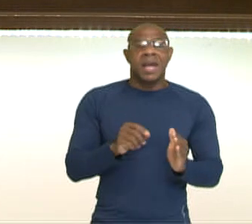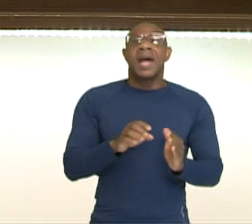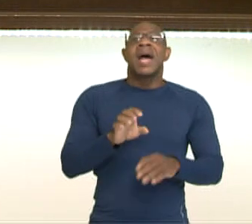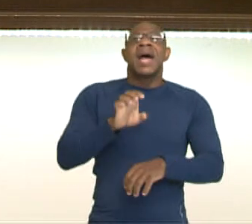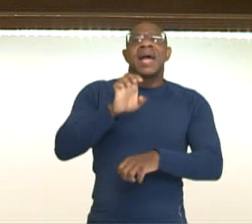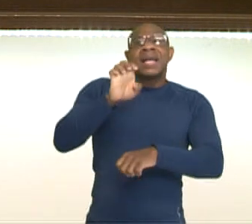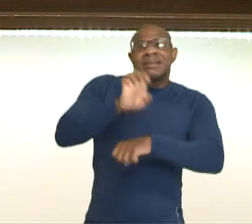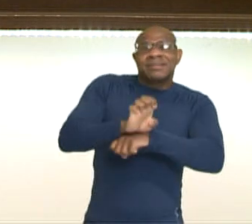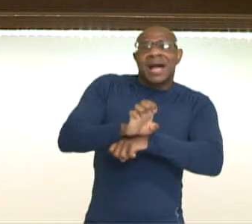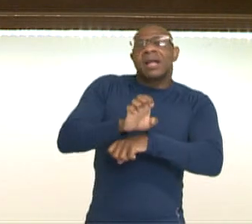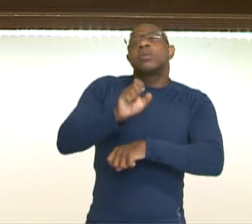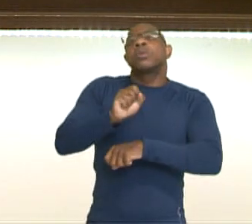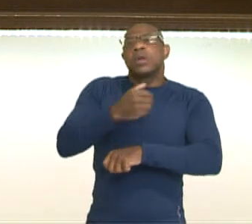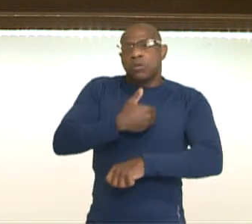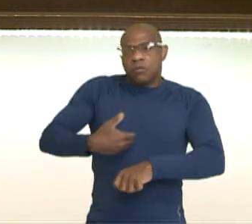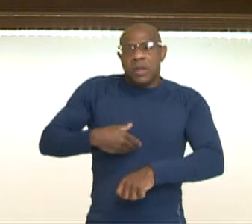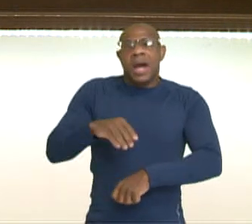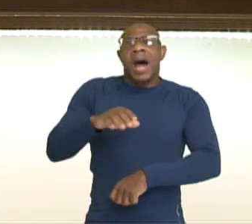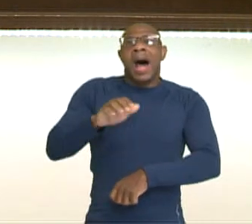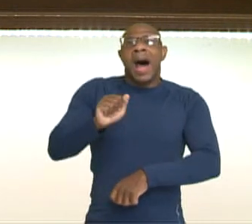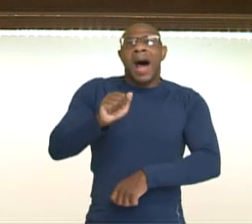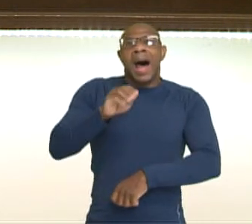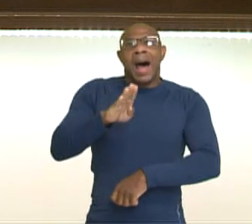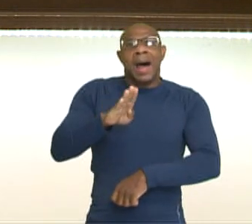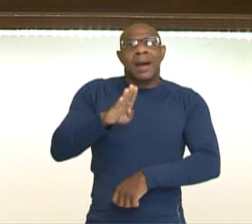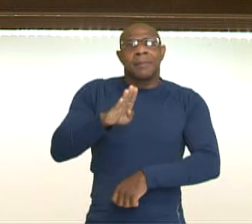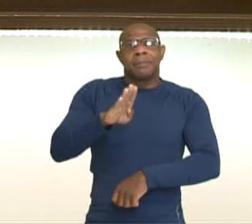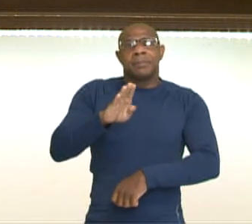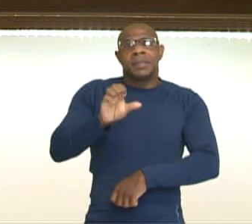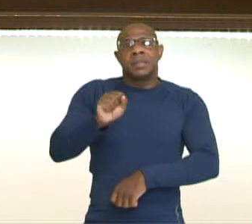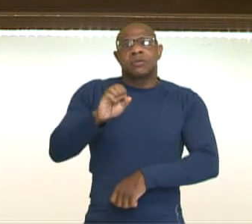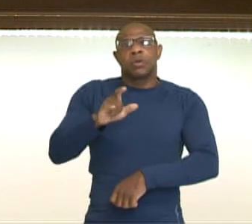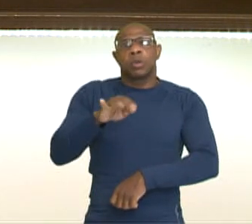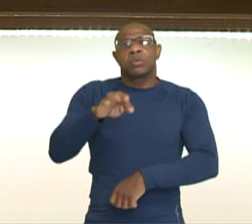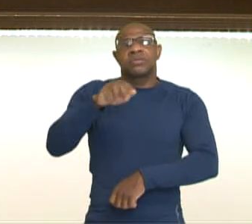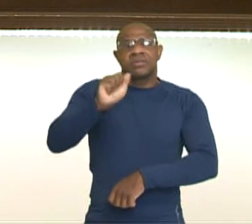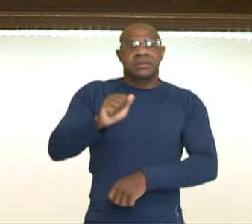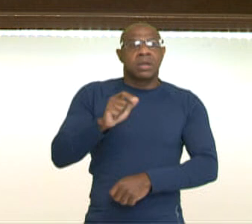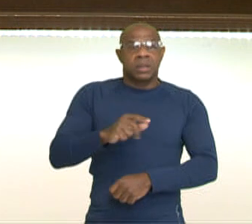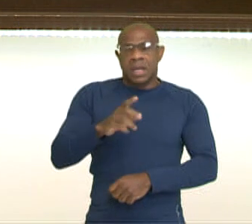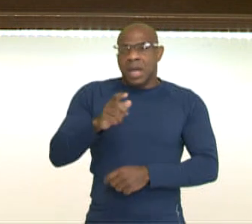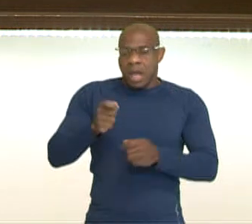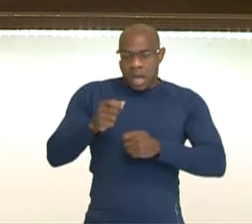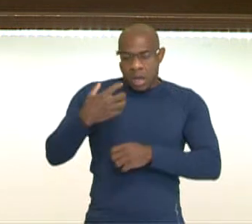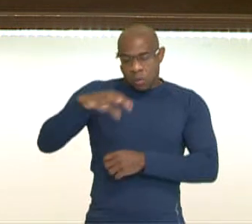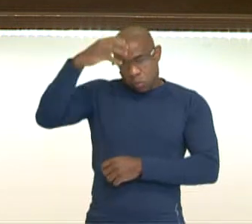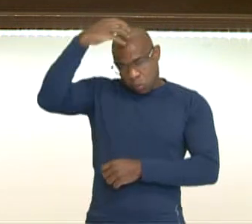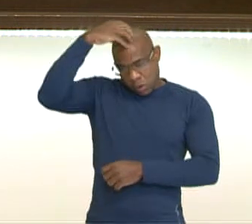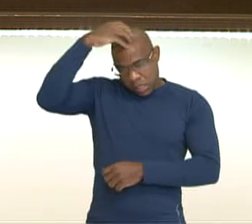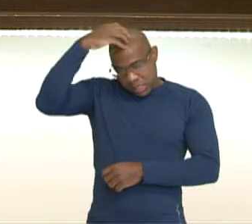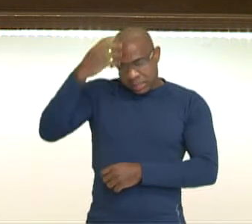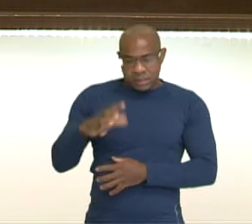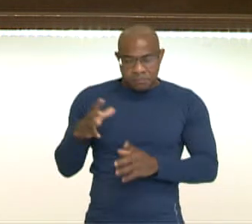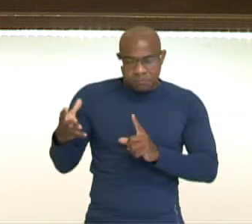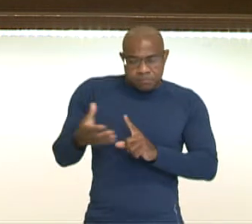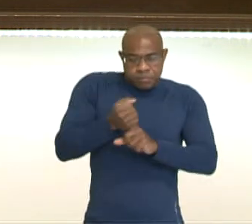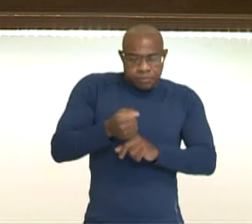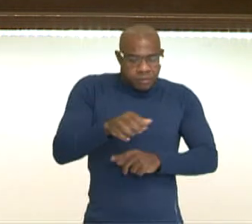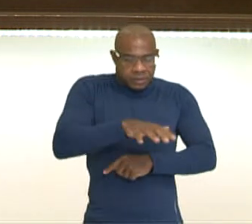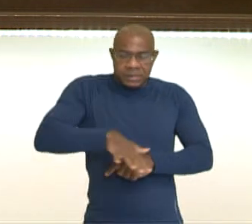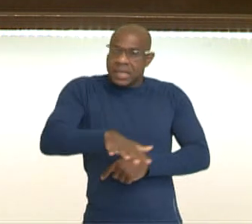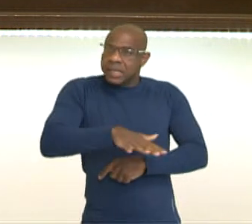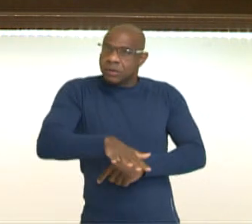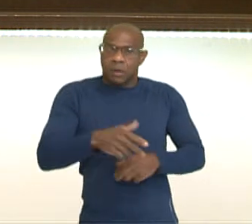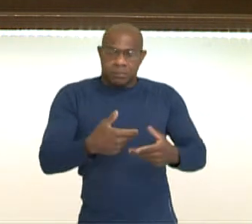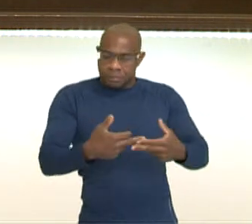absolutista, em que a organização do governo, que dominava um território, estabelecia um domínio exclusivo e